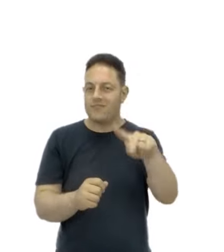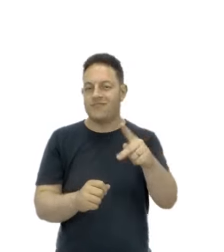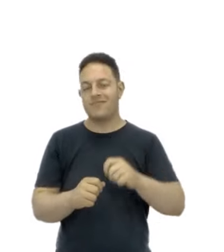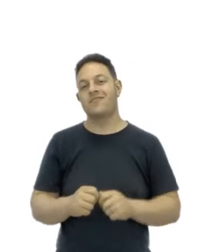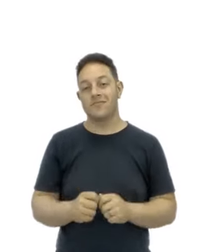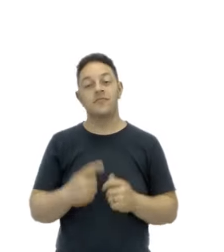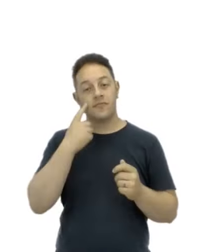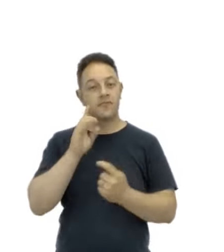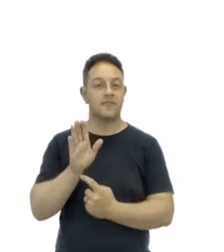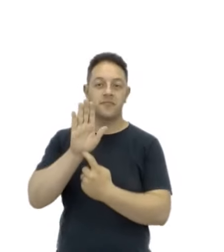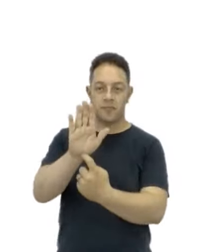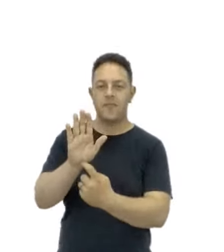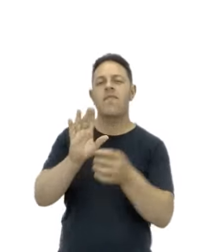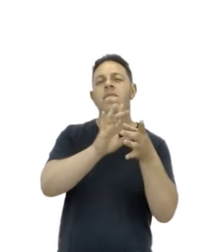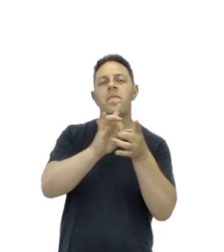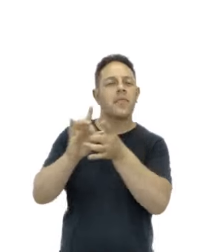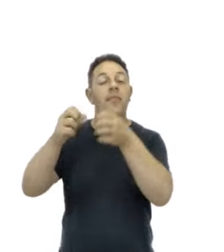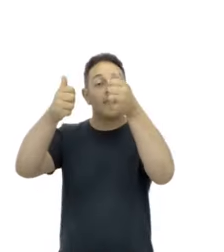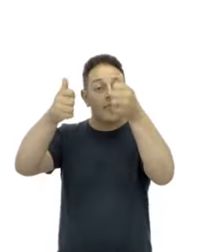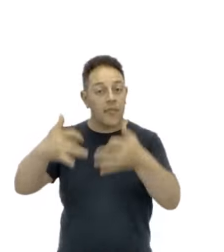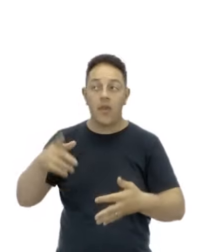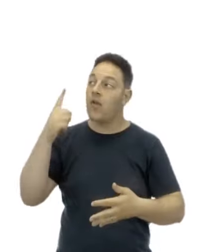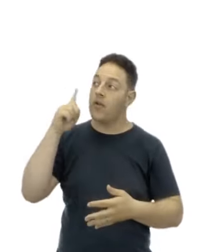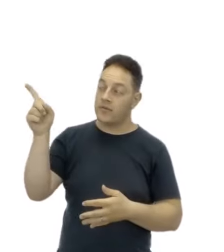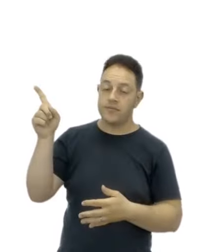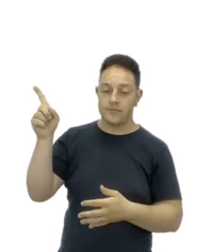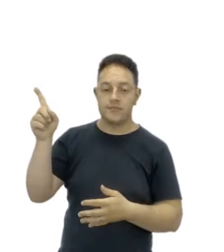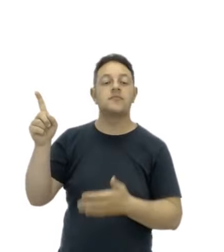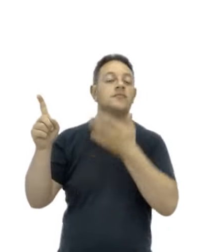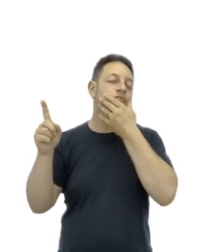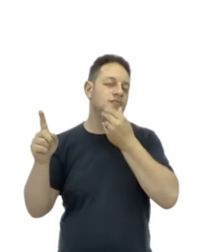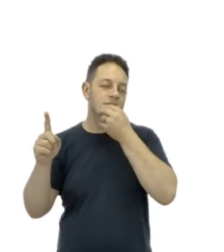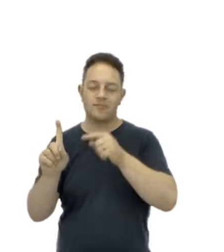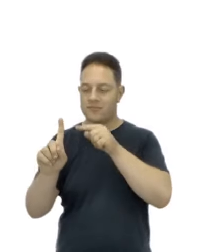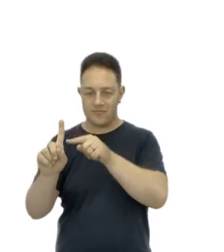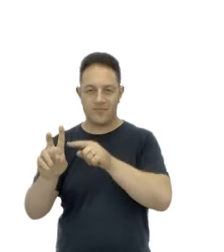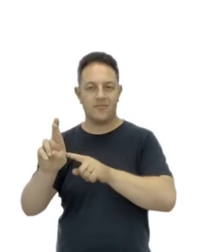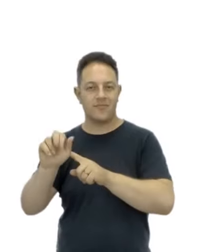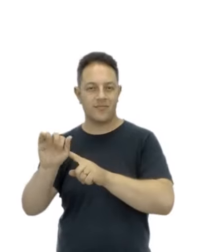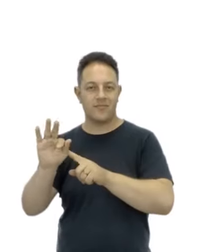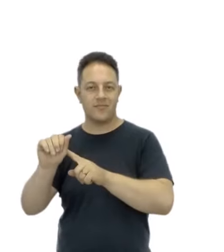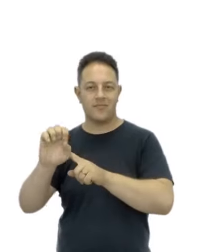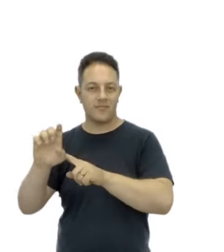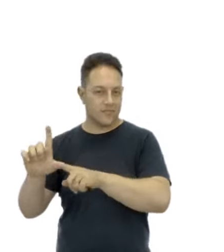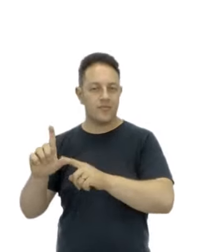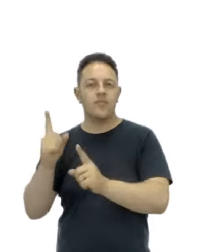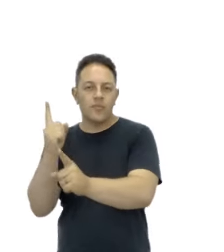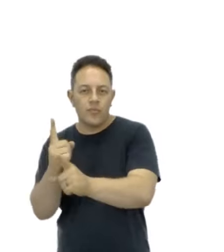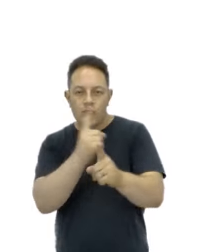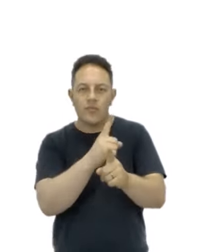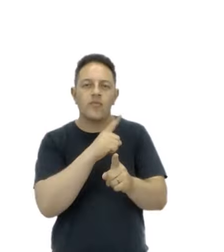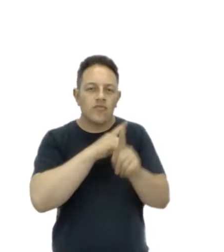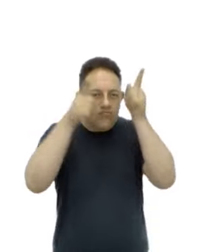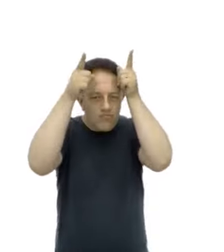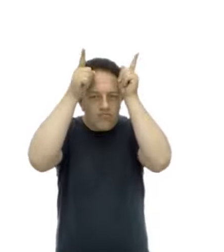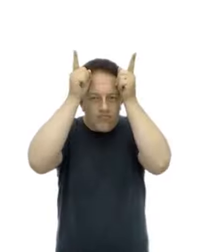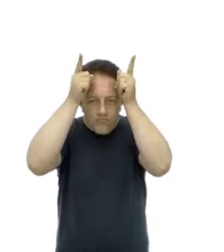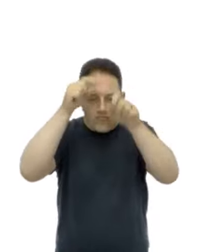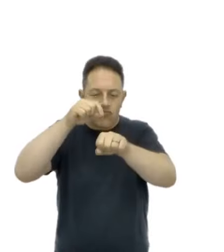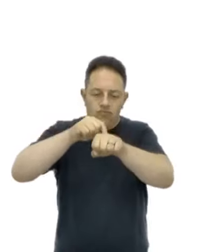foi apresentado um contexto em que Rafael encontrou várias joaninhas no seu quintal. E ele percebeu que